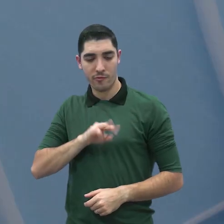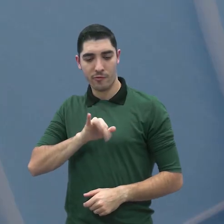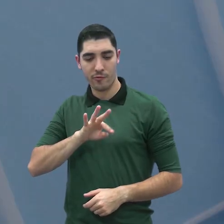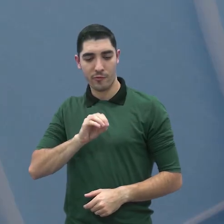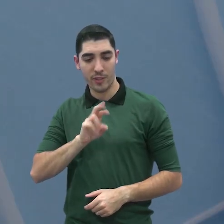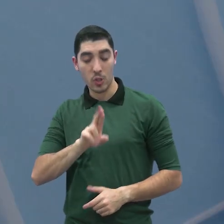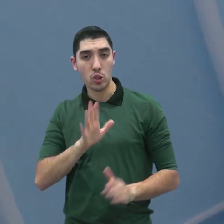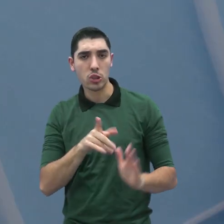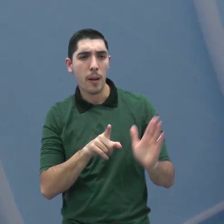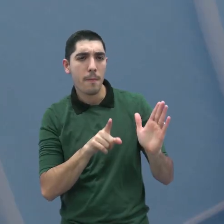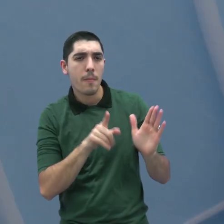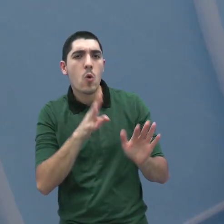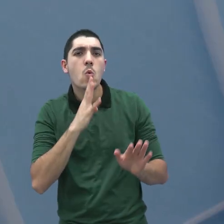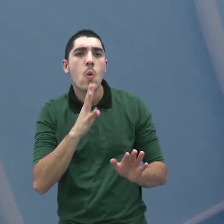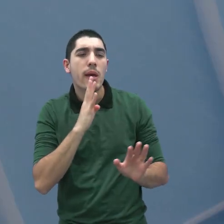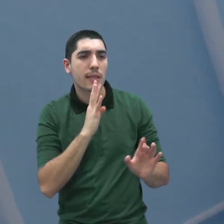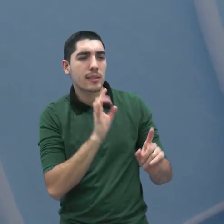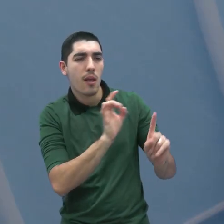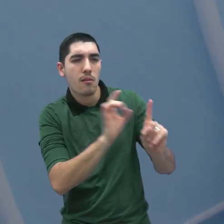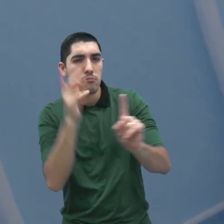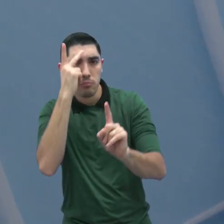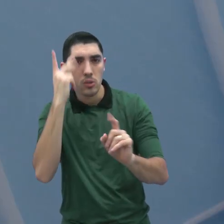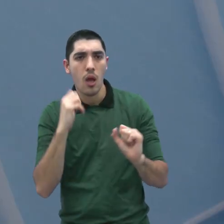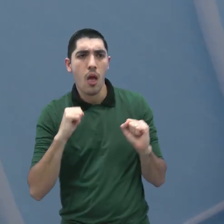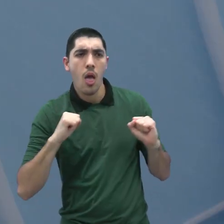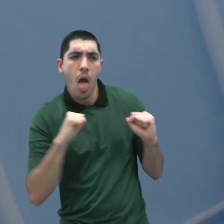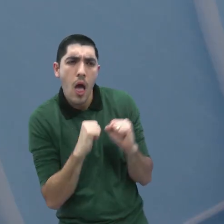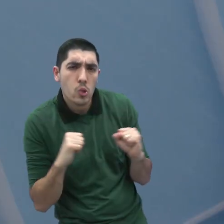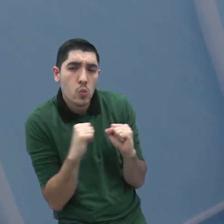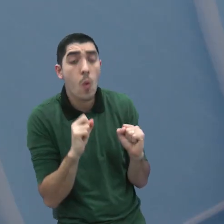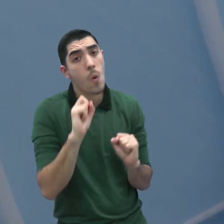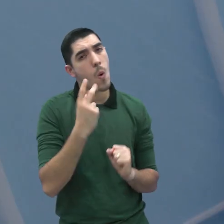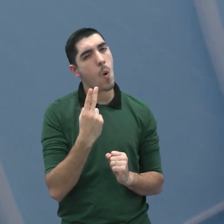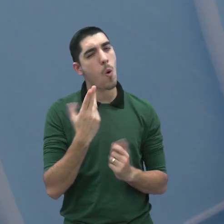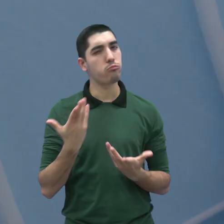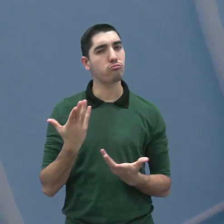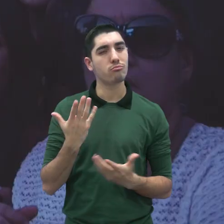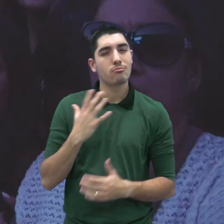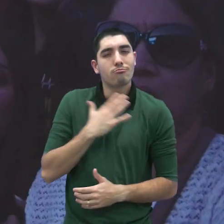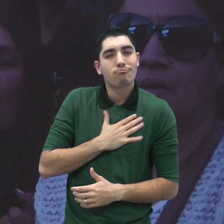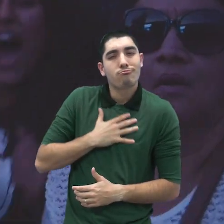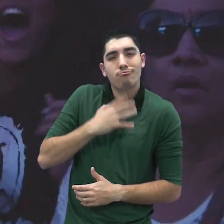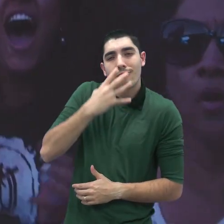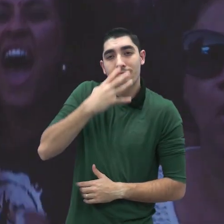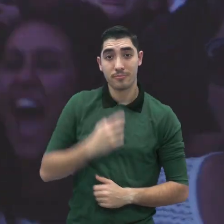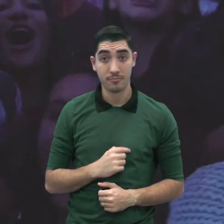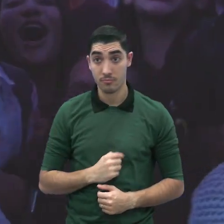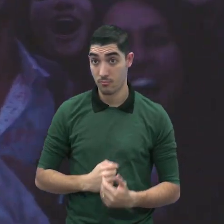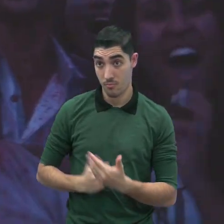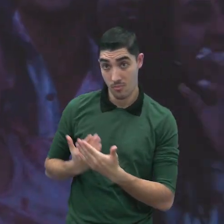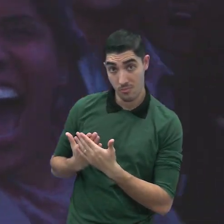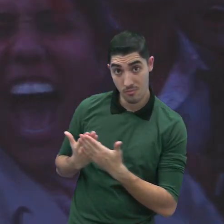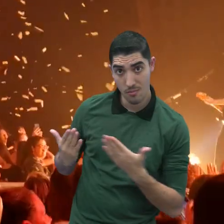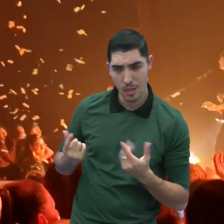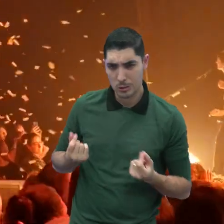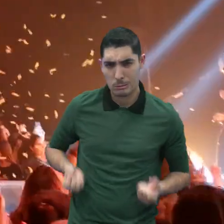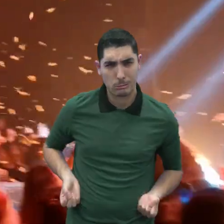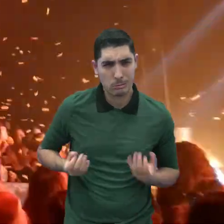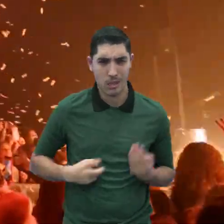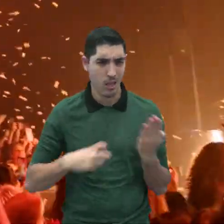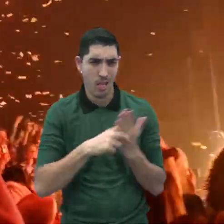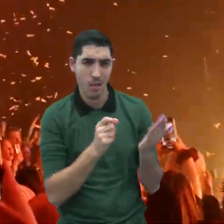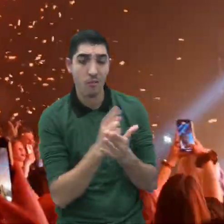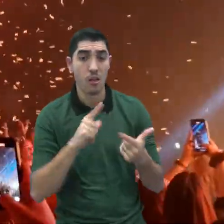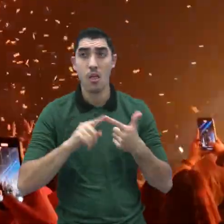conhecer algumas histórias de fanatismo. Ou seria paixão? Eles gastam fortunas em ingressos, decoram